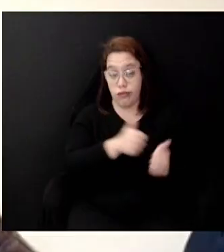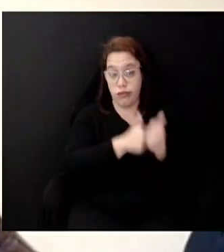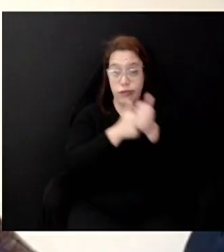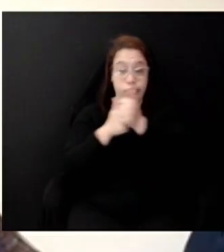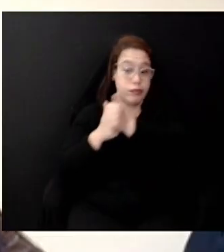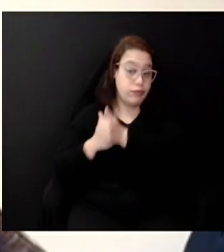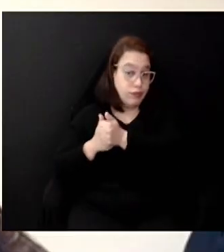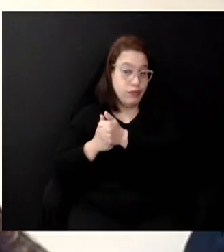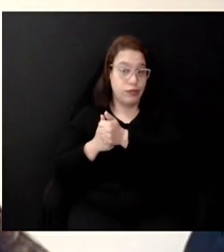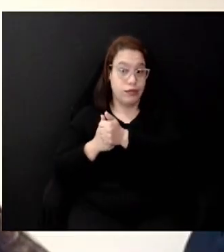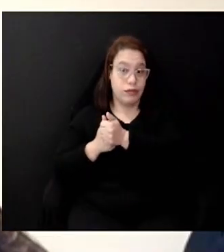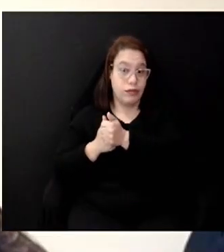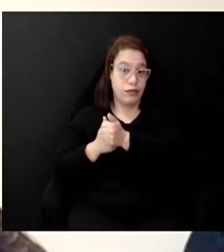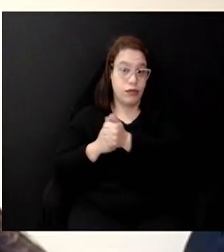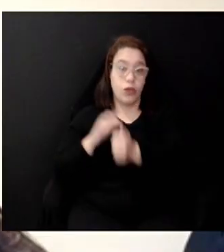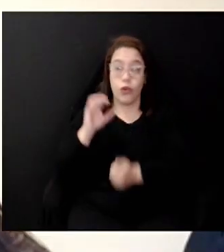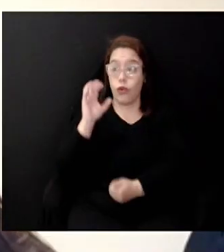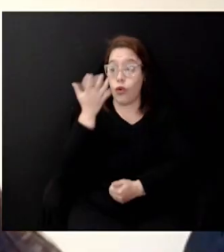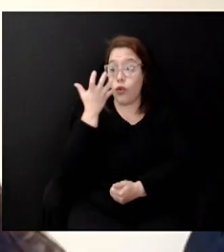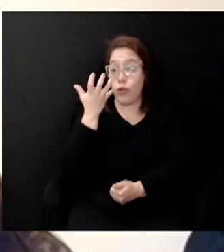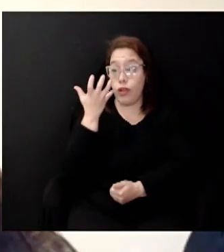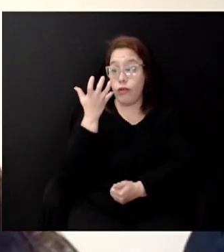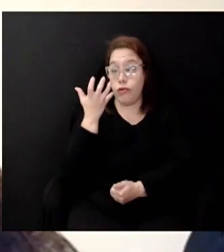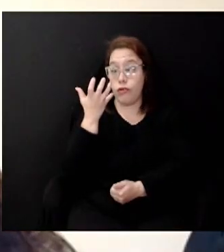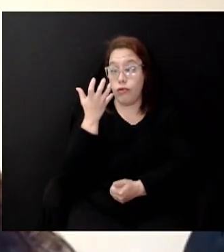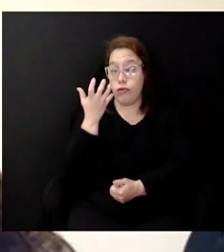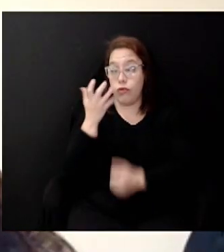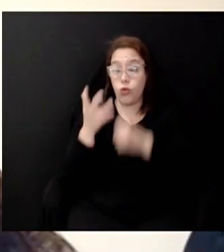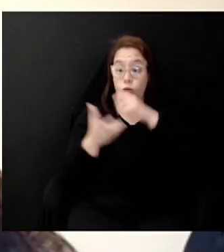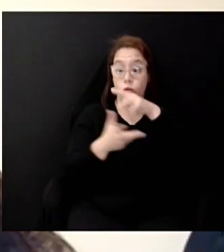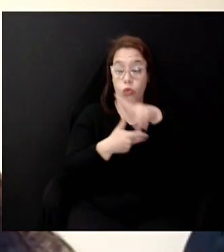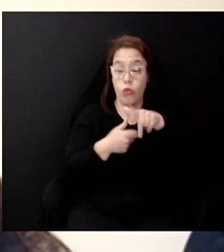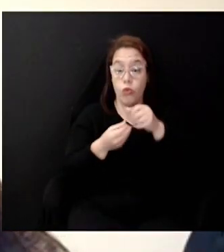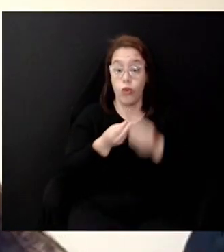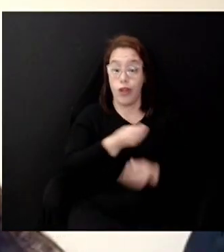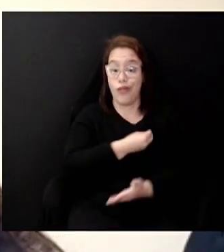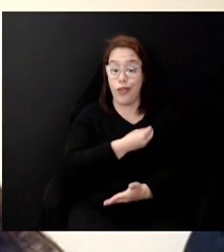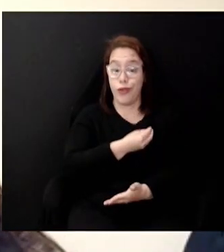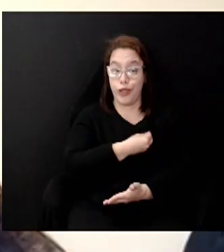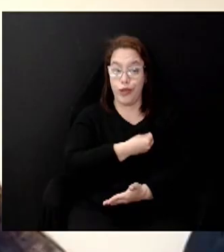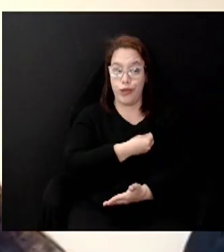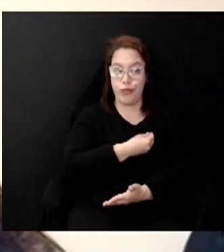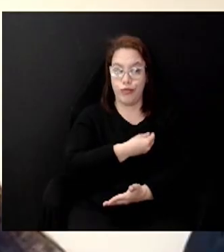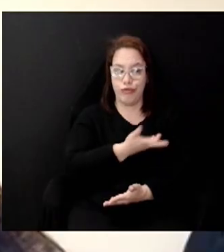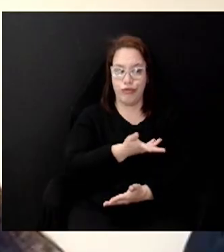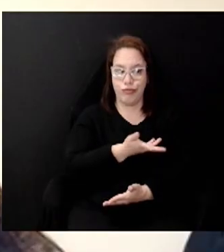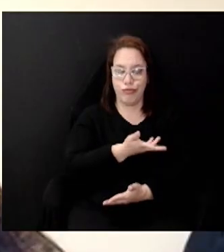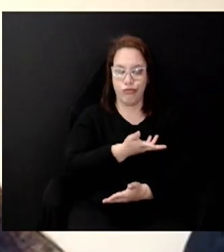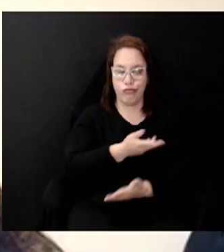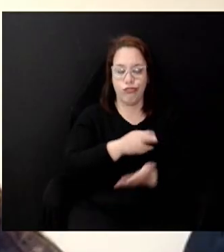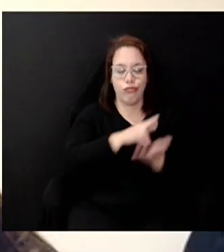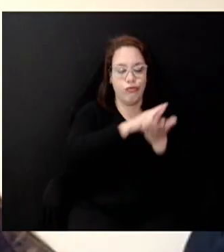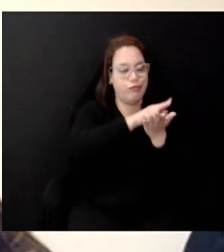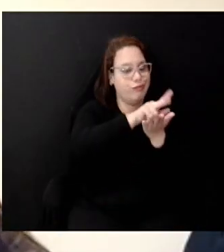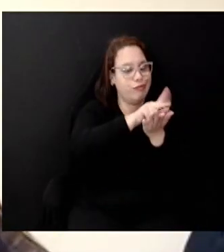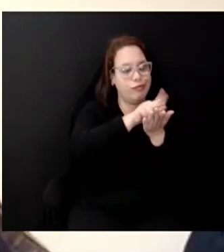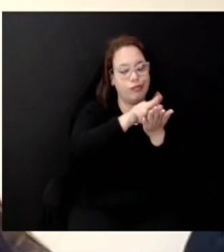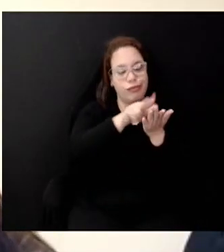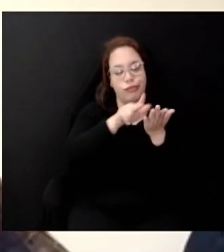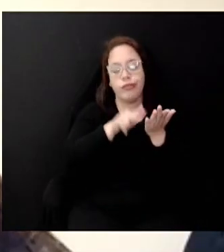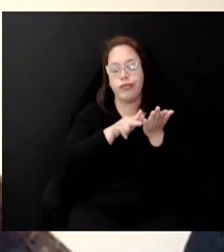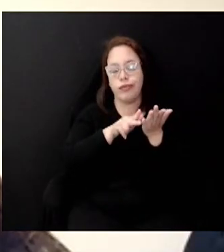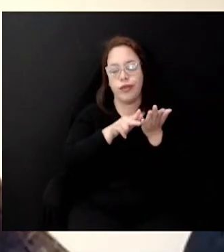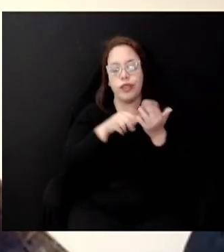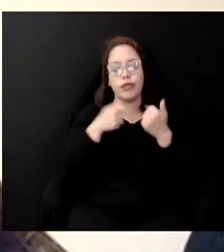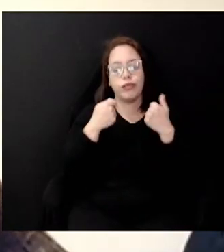o que vem acontecendo e como o mundo está andando. Então, tem vários fatores aí que a gente precisa conseguir